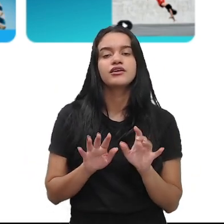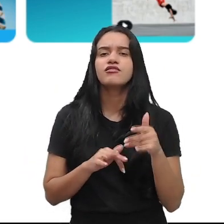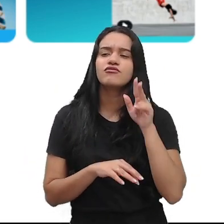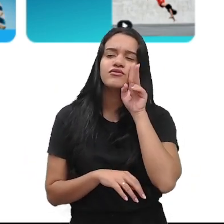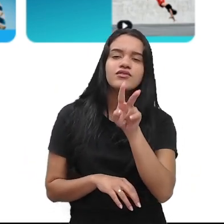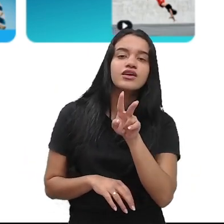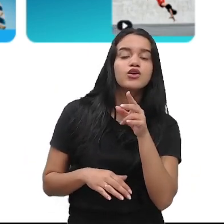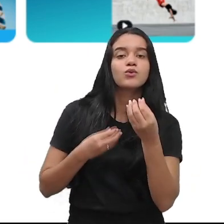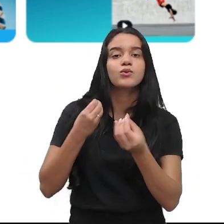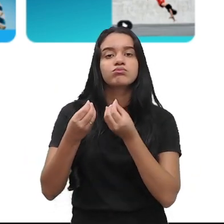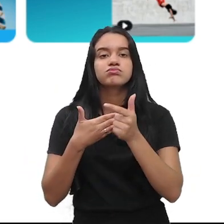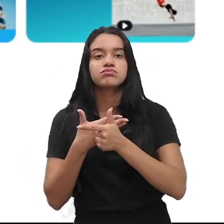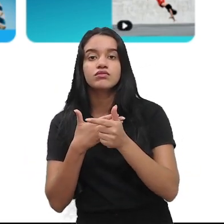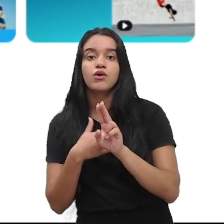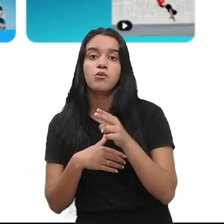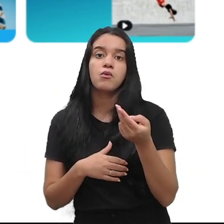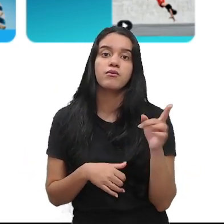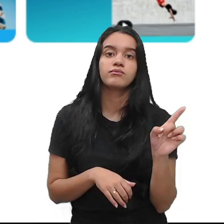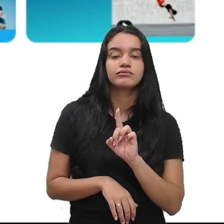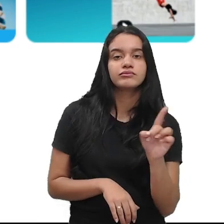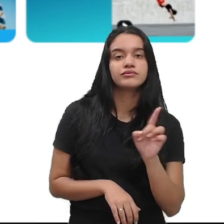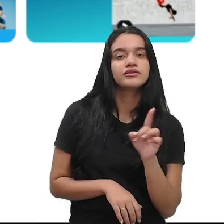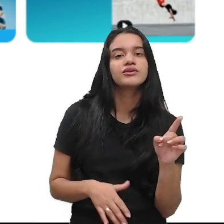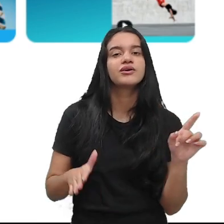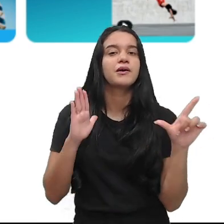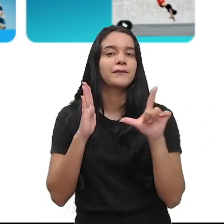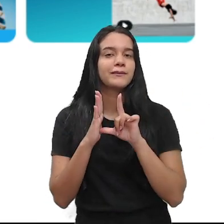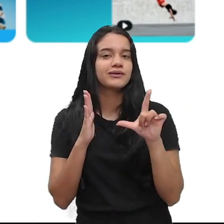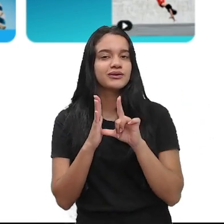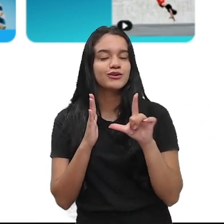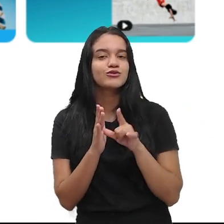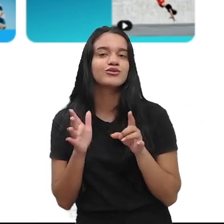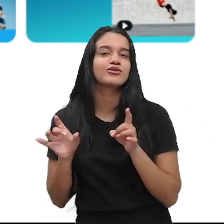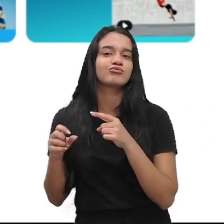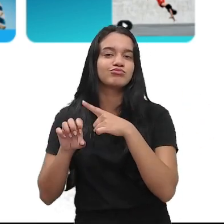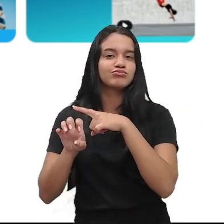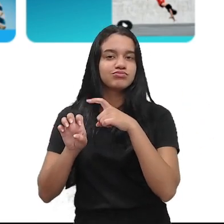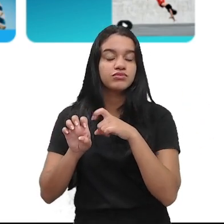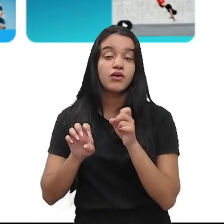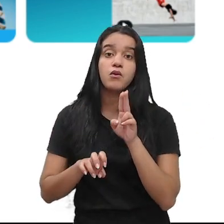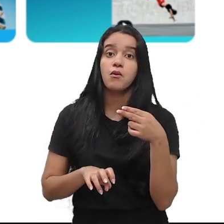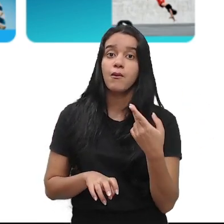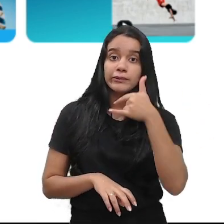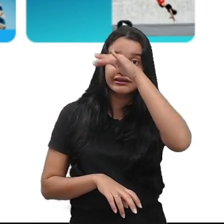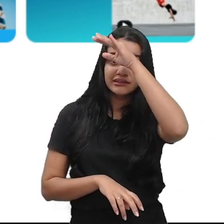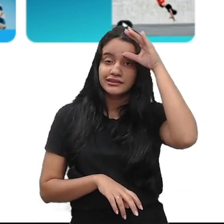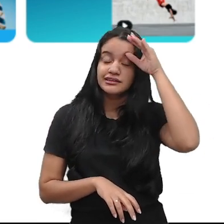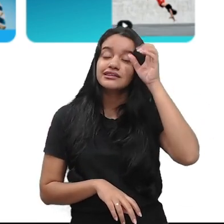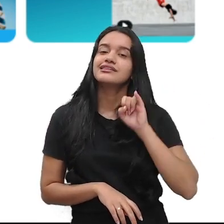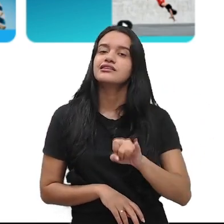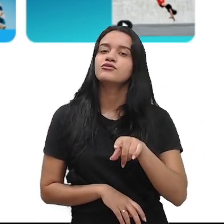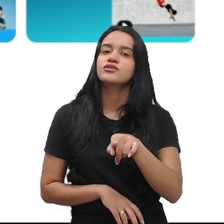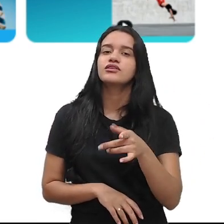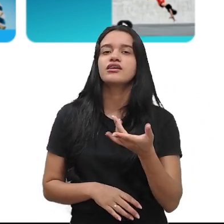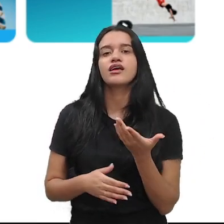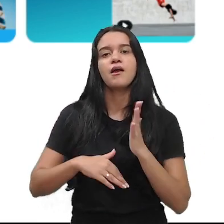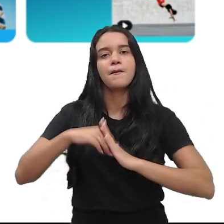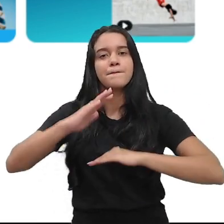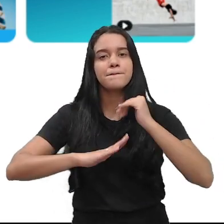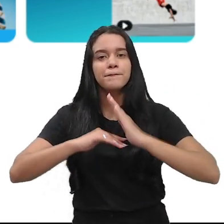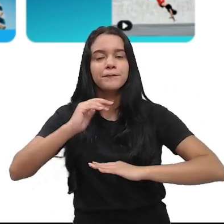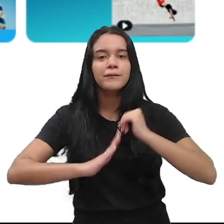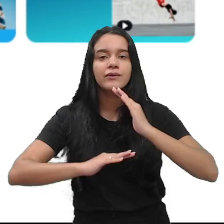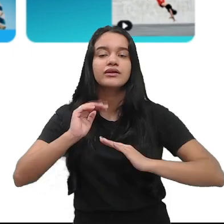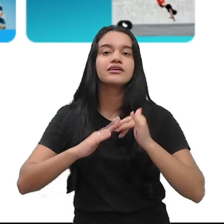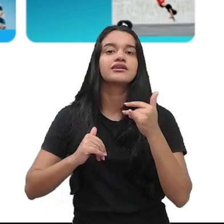que é que funciona ou não para a sua loja, para o seu empreendimento ou para os seus clientes. Se você é um profissional de multimídia que